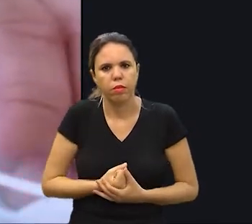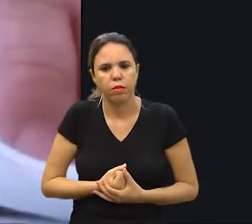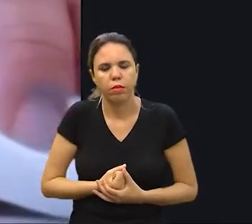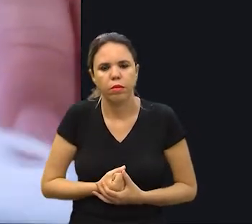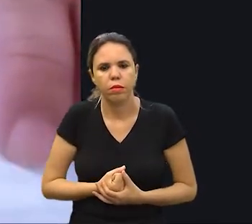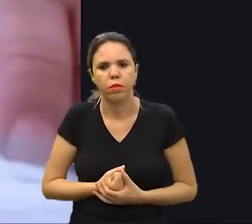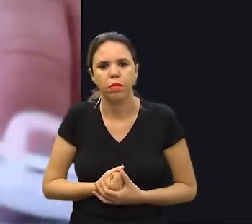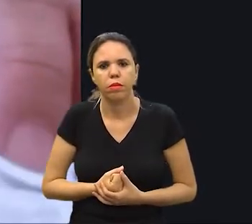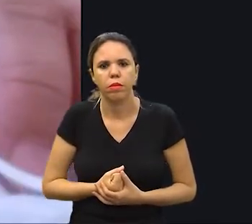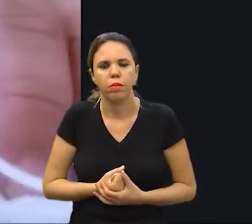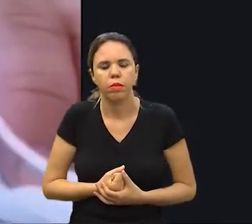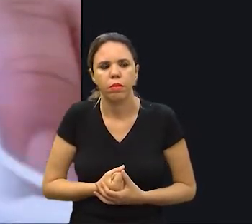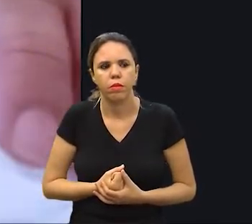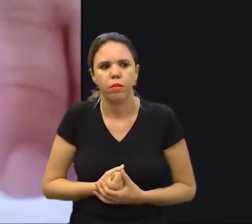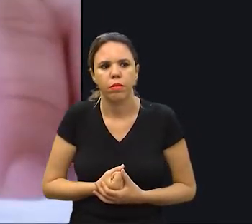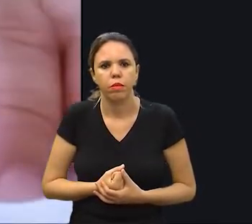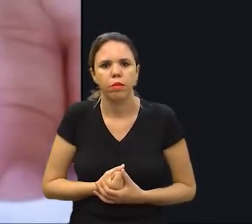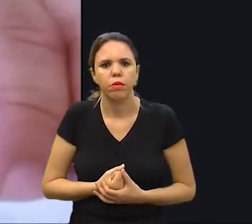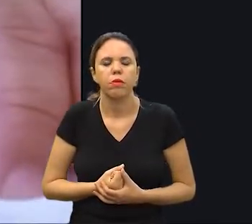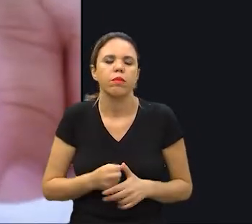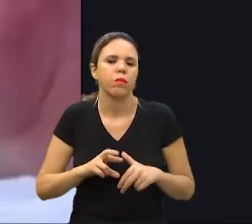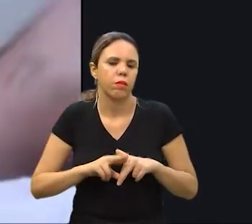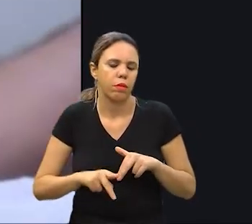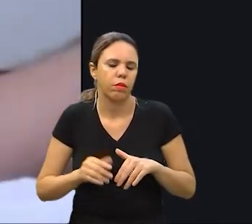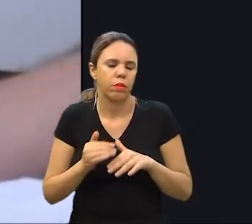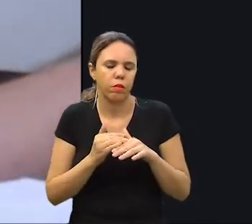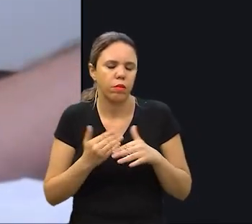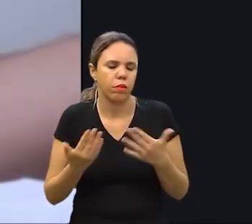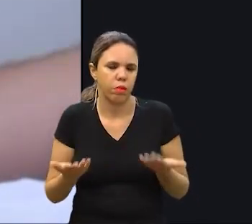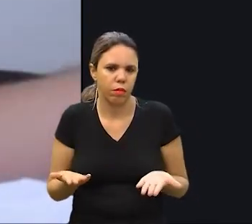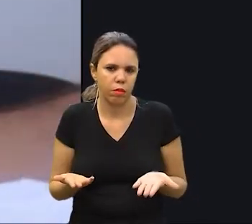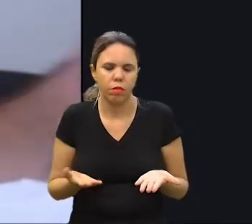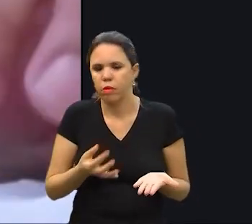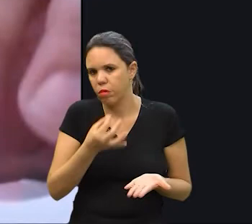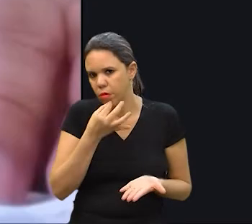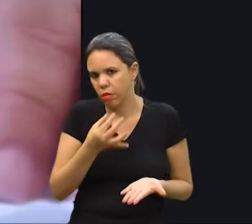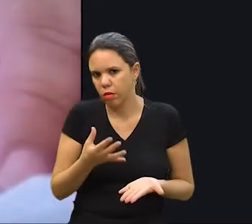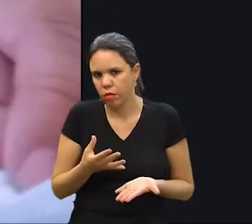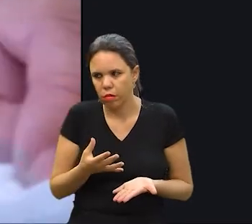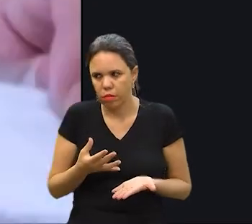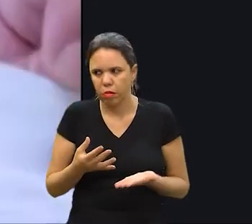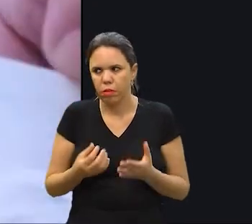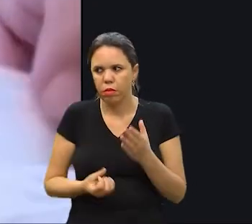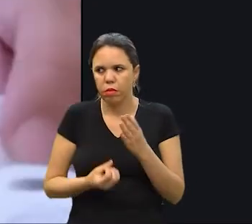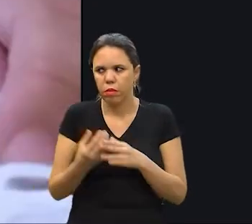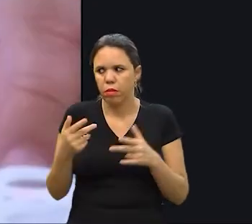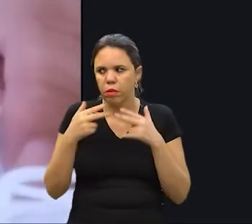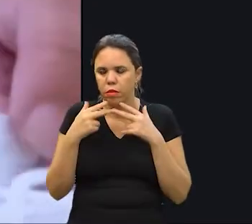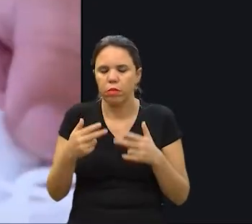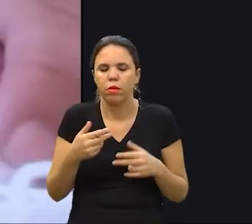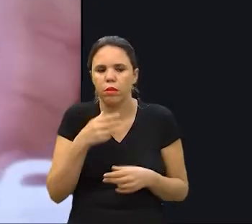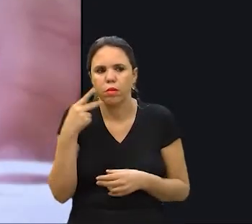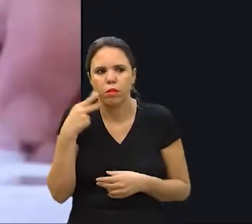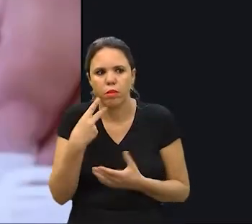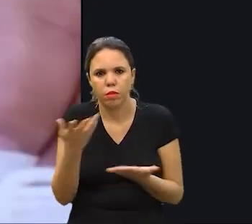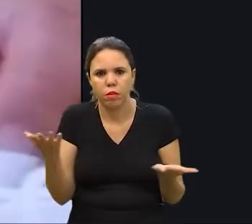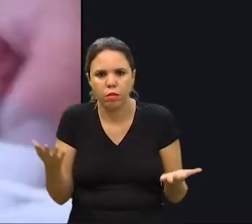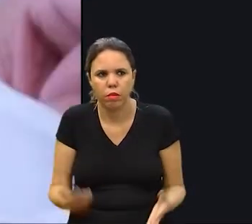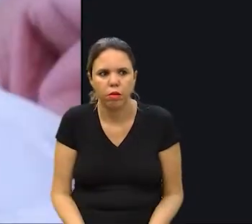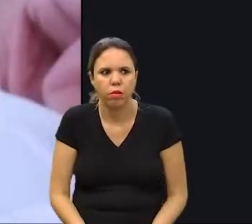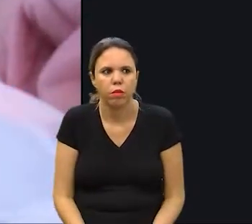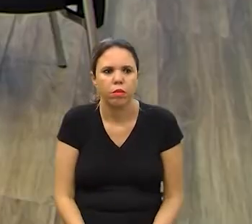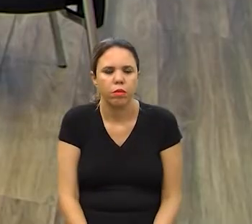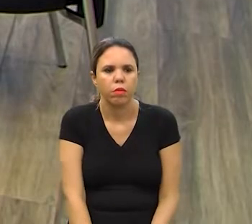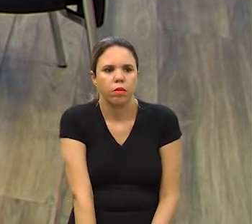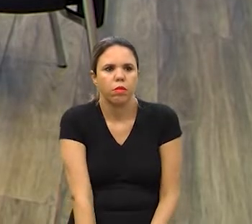sobre a equidade de gênero? Então, isso é a posição inovadora desses vereadores que